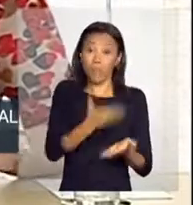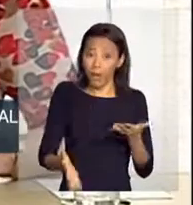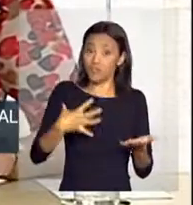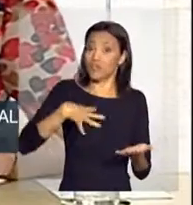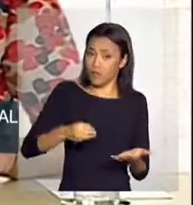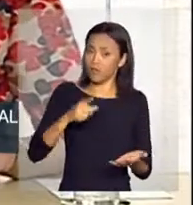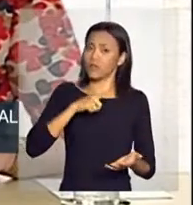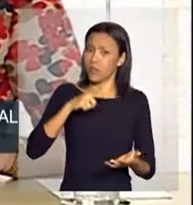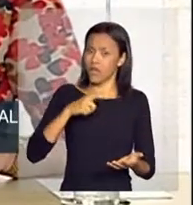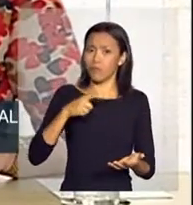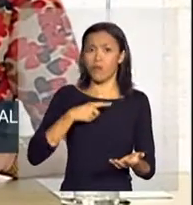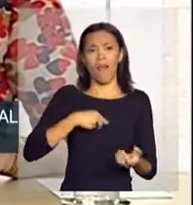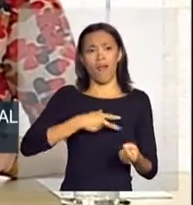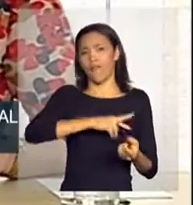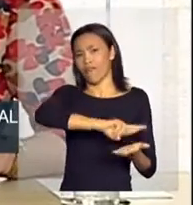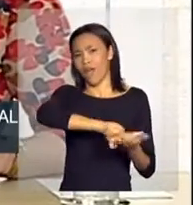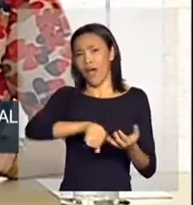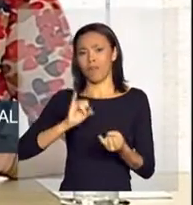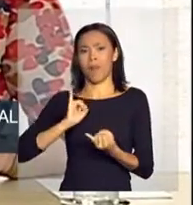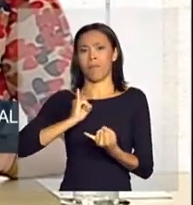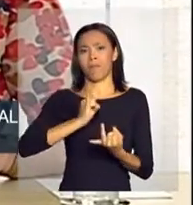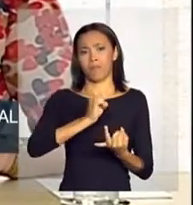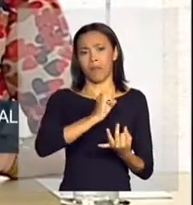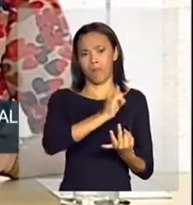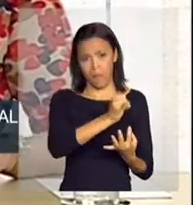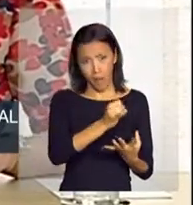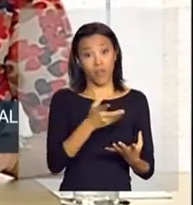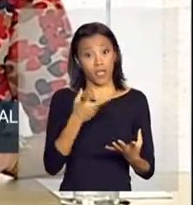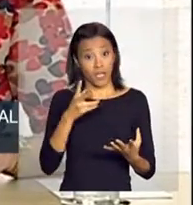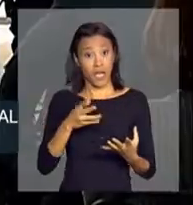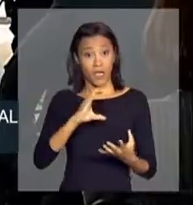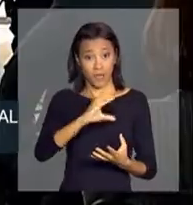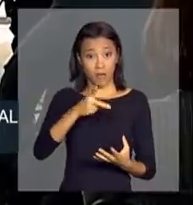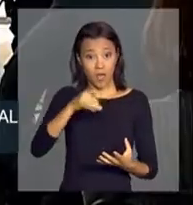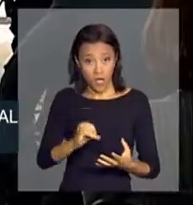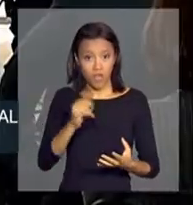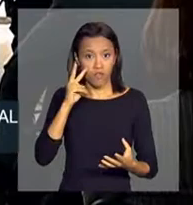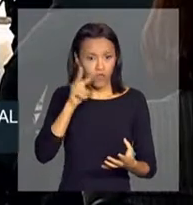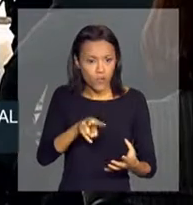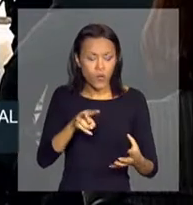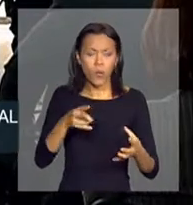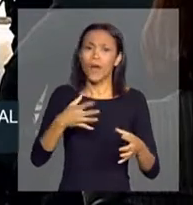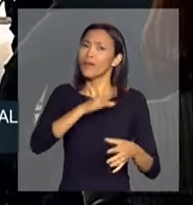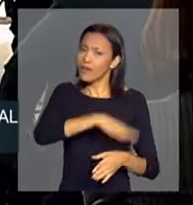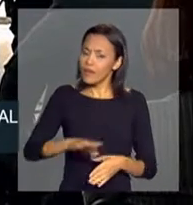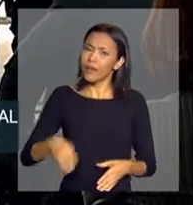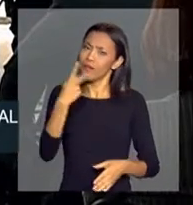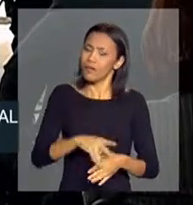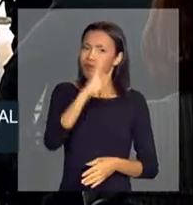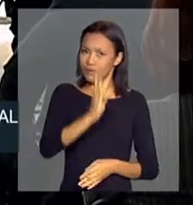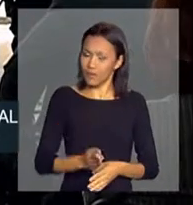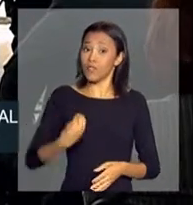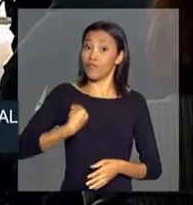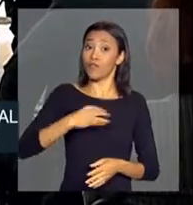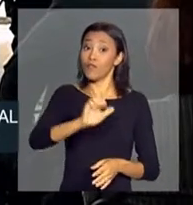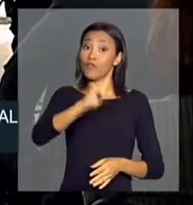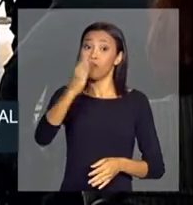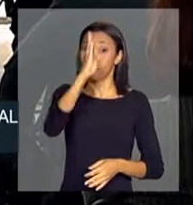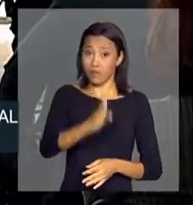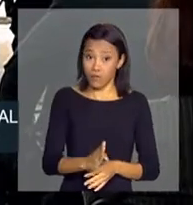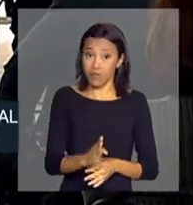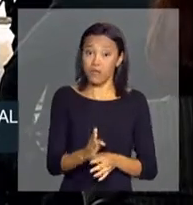filhos nós temos vários casos que foram acompanhados pela CPI dessa forma crianças brasileiras que vivem no exterior